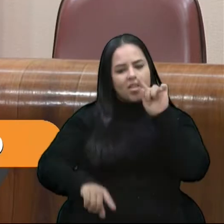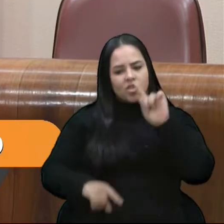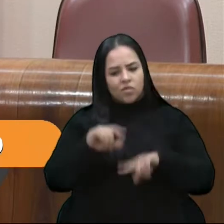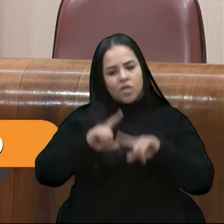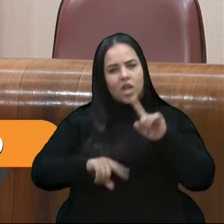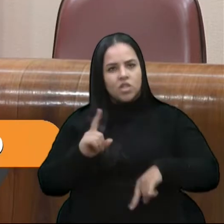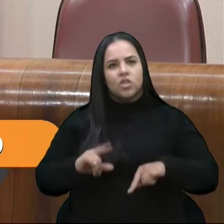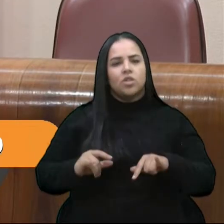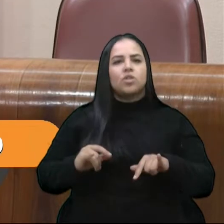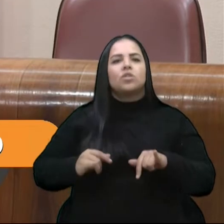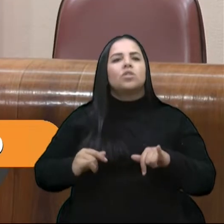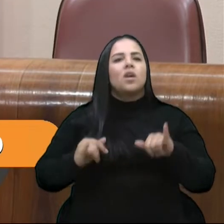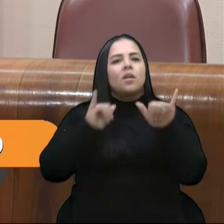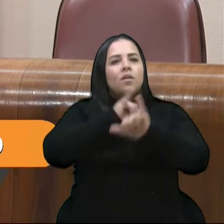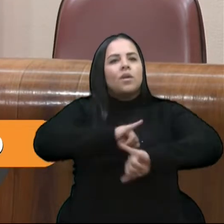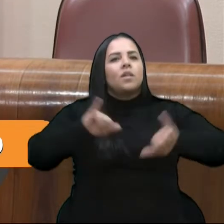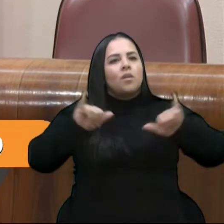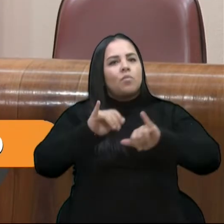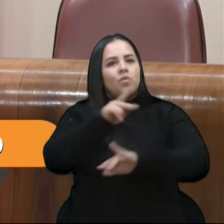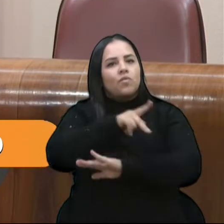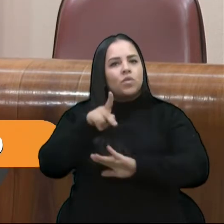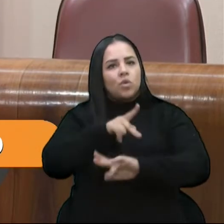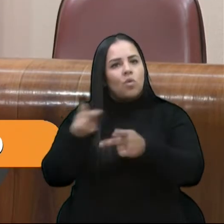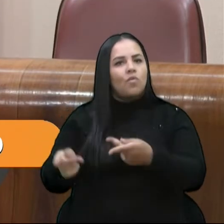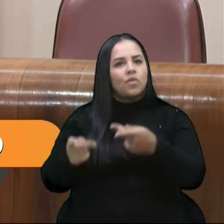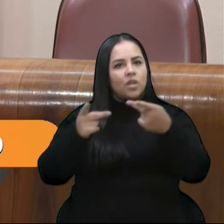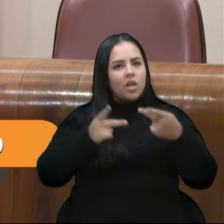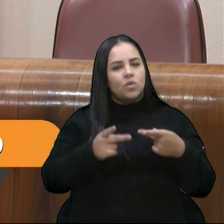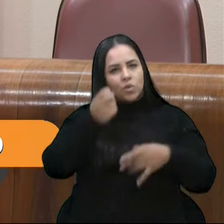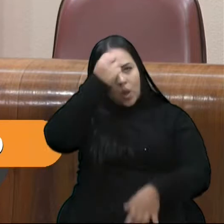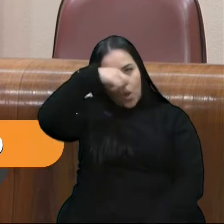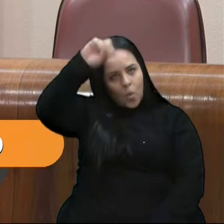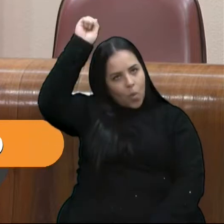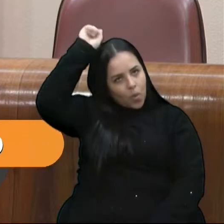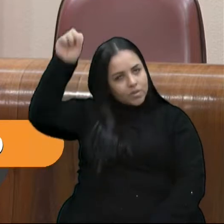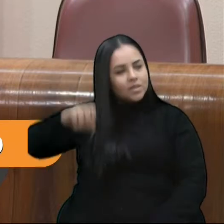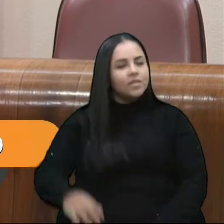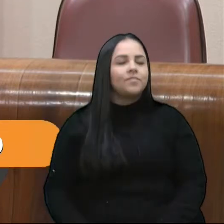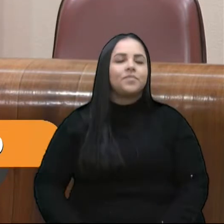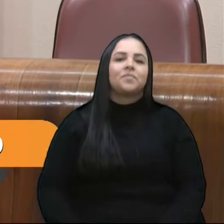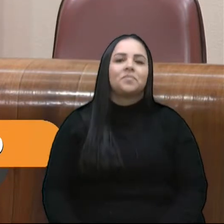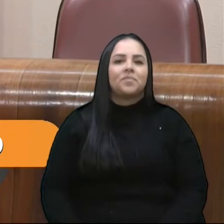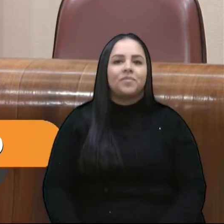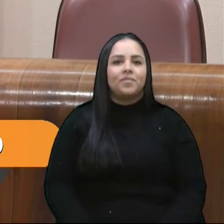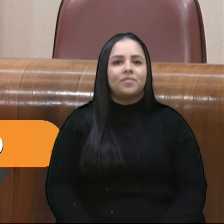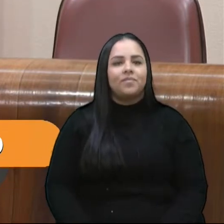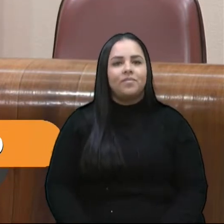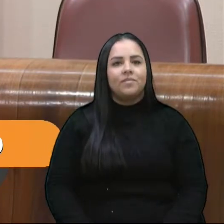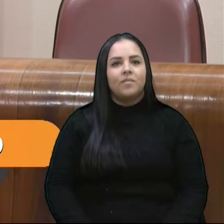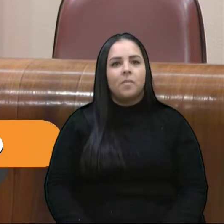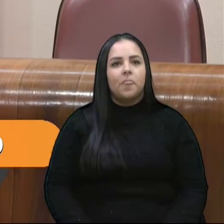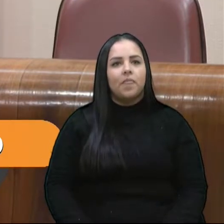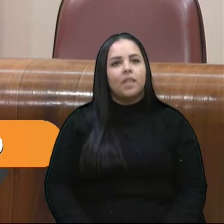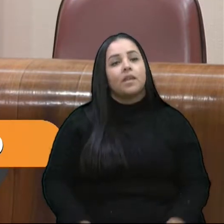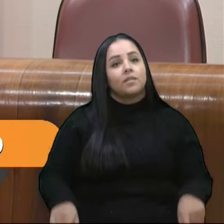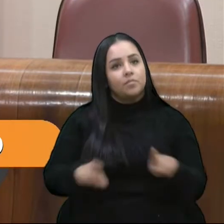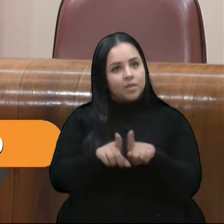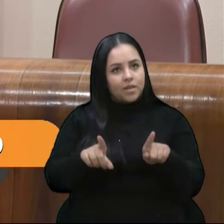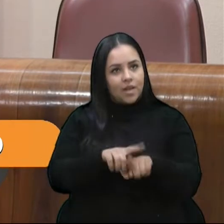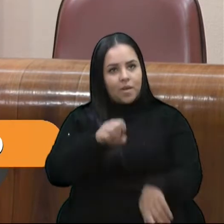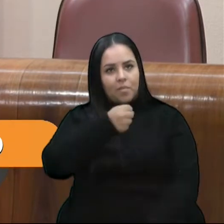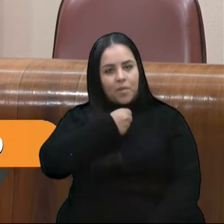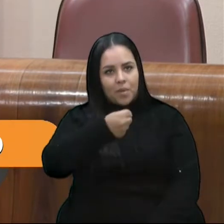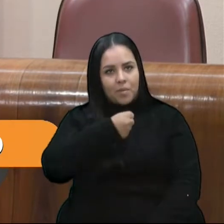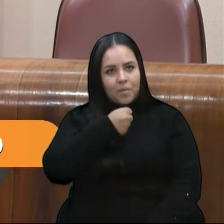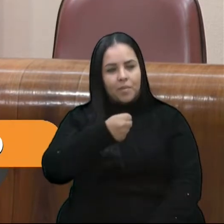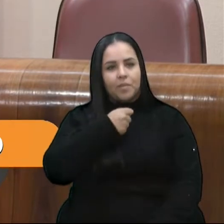professor convidado da Universidade de Caxias do Sul. Ainda, além de ter sido repórter e